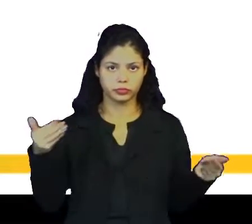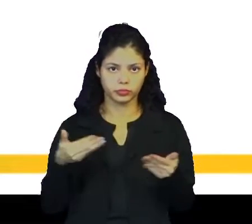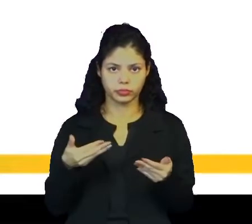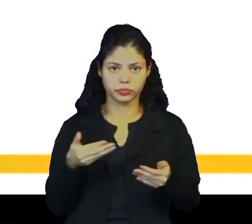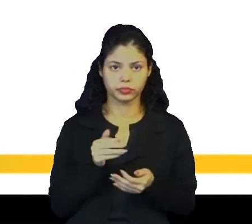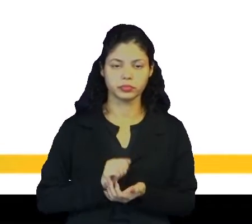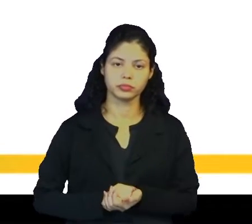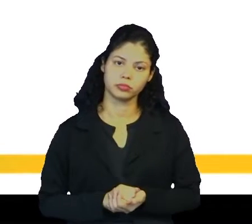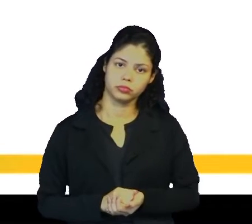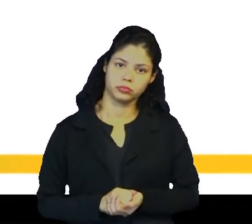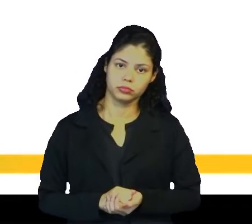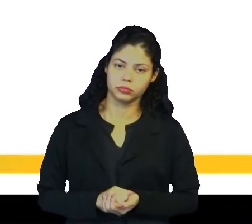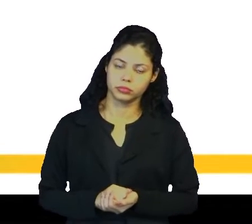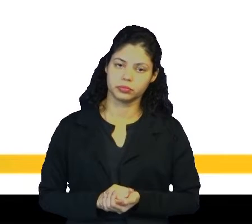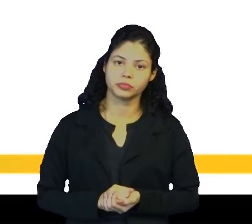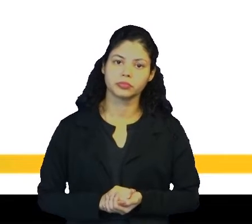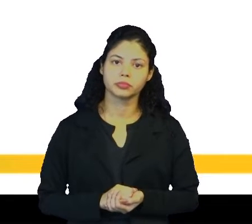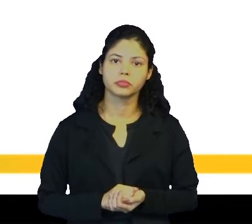hoje.